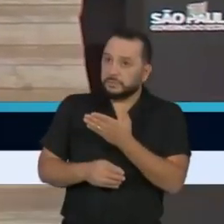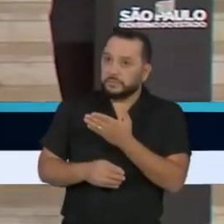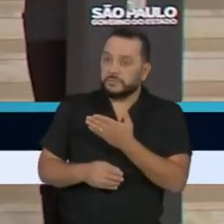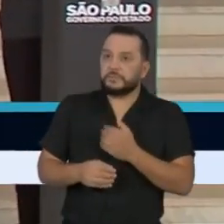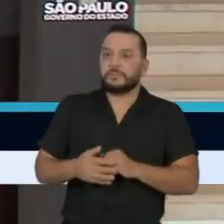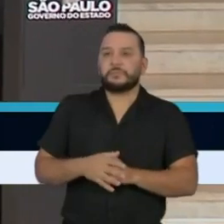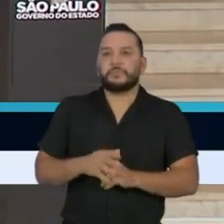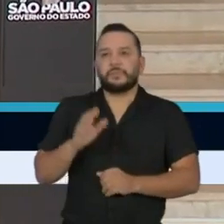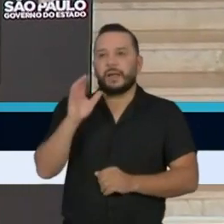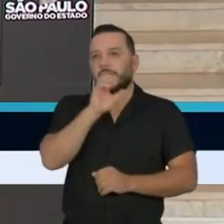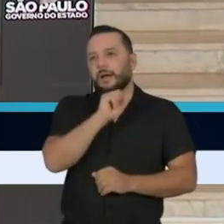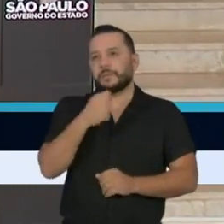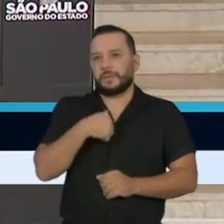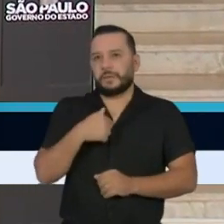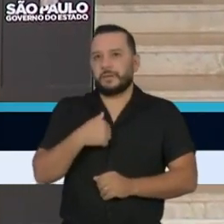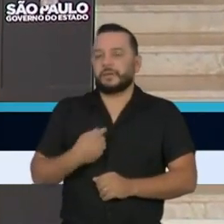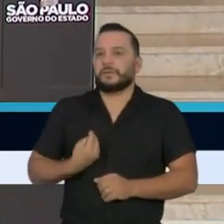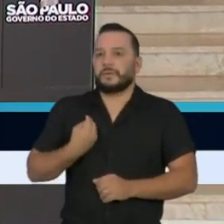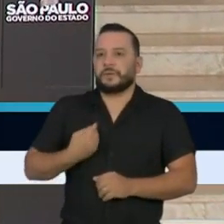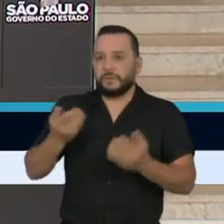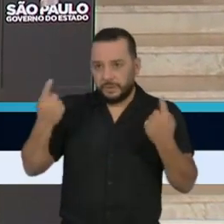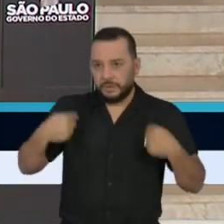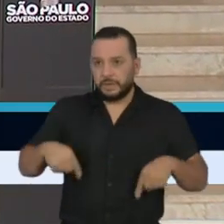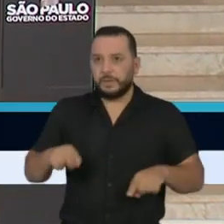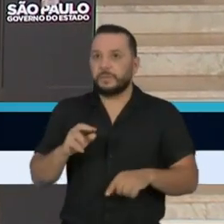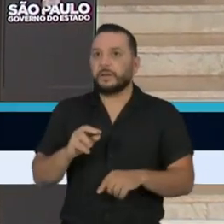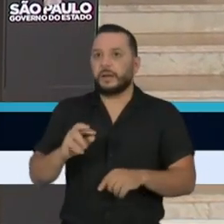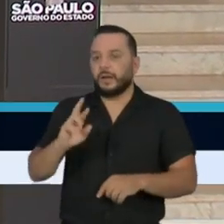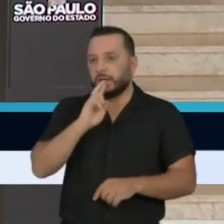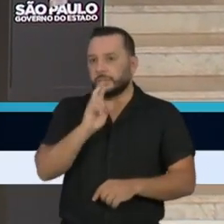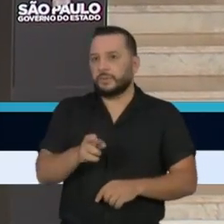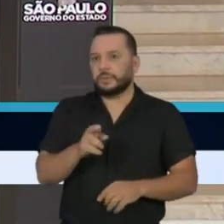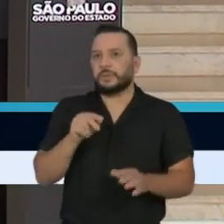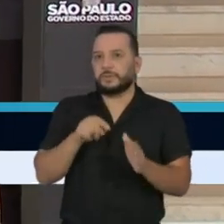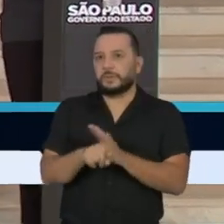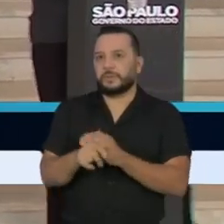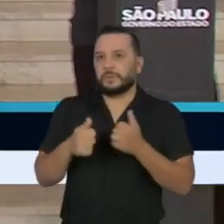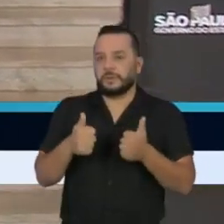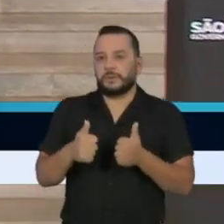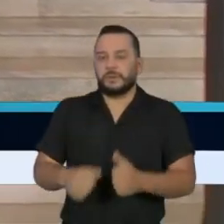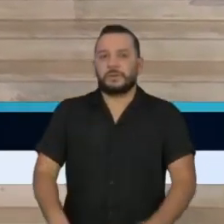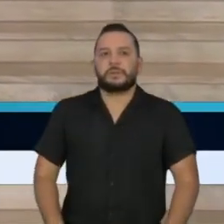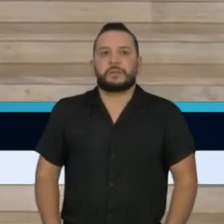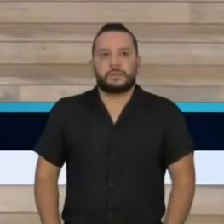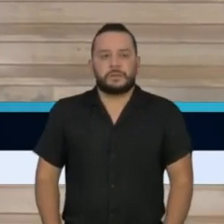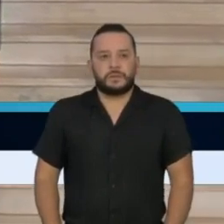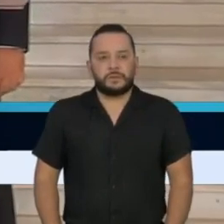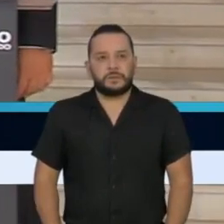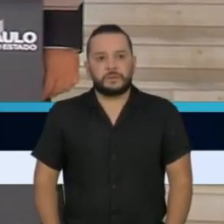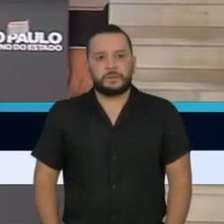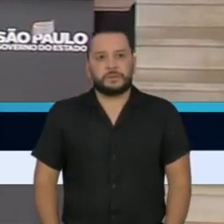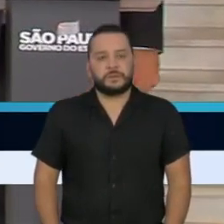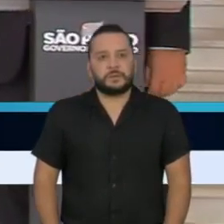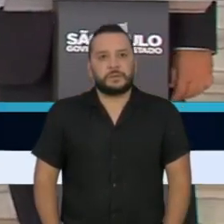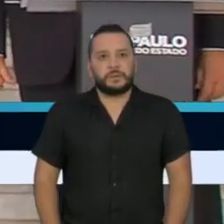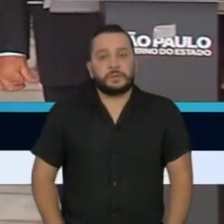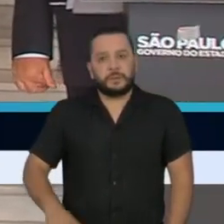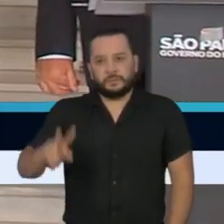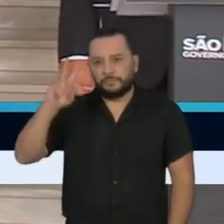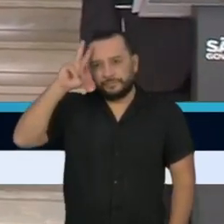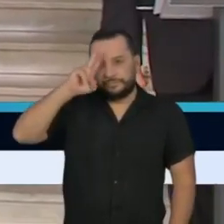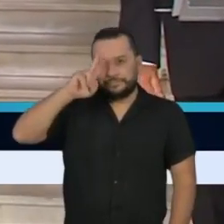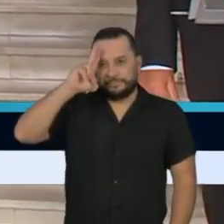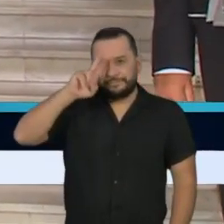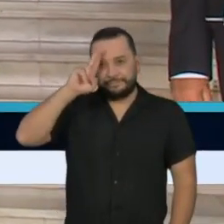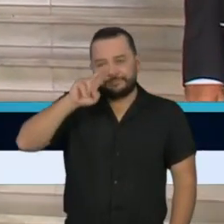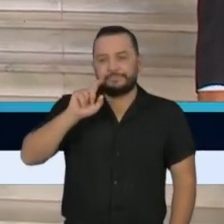aqui deixando claro que estou aqui à disposição para responder as perguntas. Obrigado. E fico no aguardo. Obrigado. E lembrando mais uma vez que